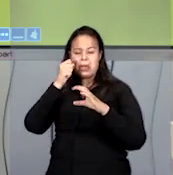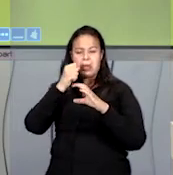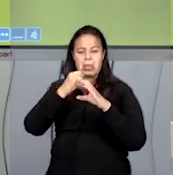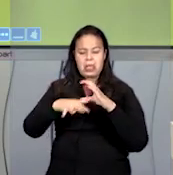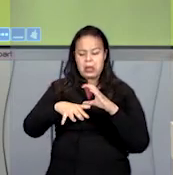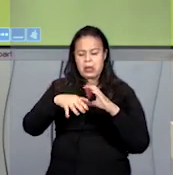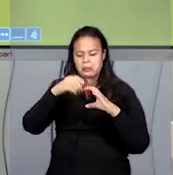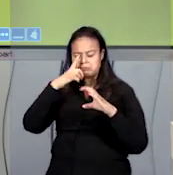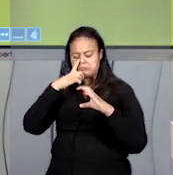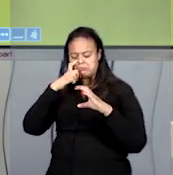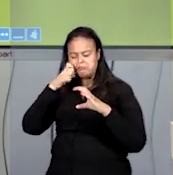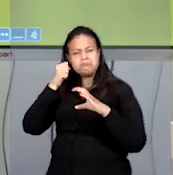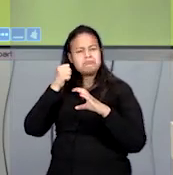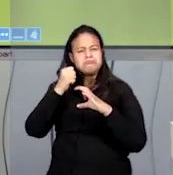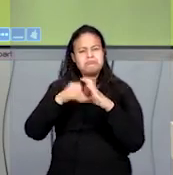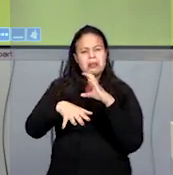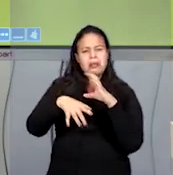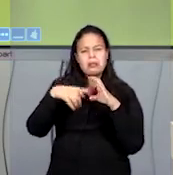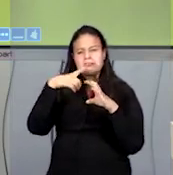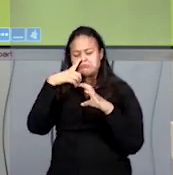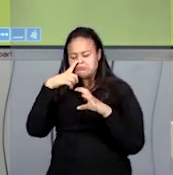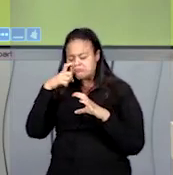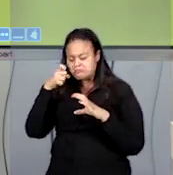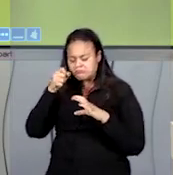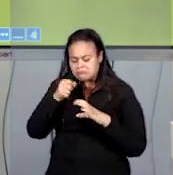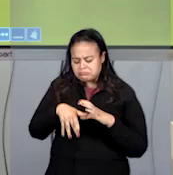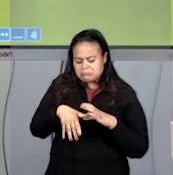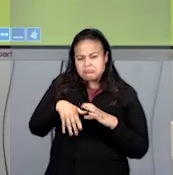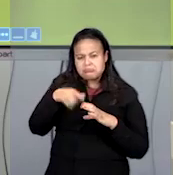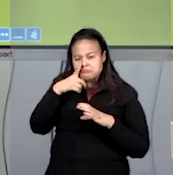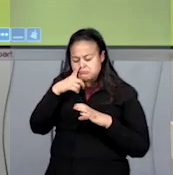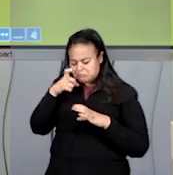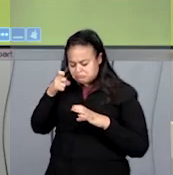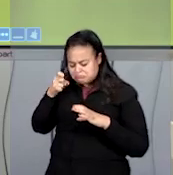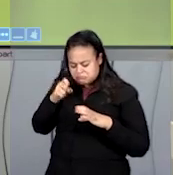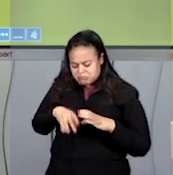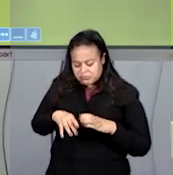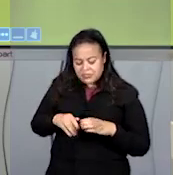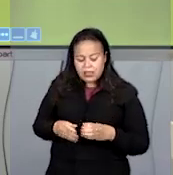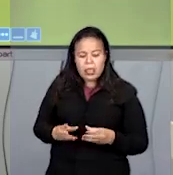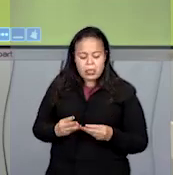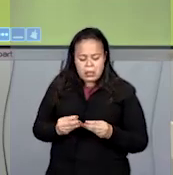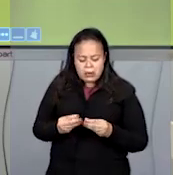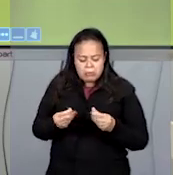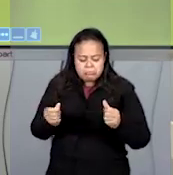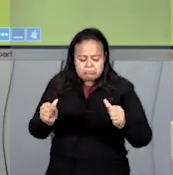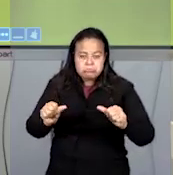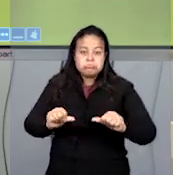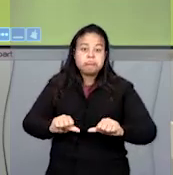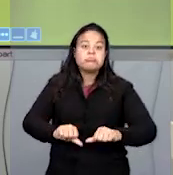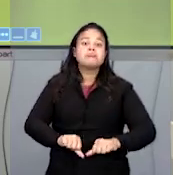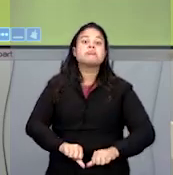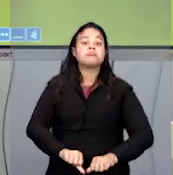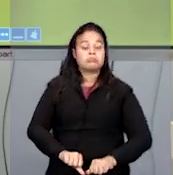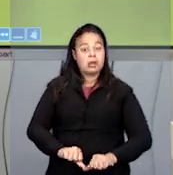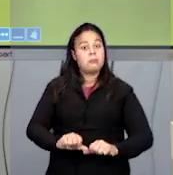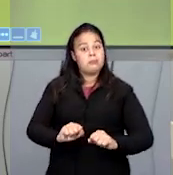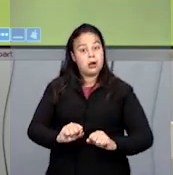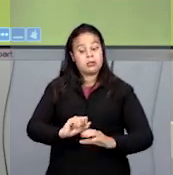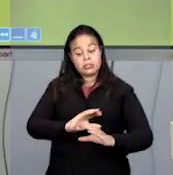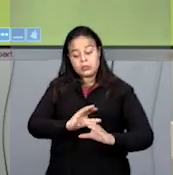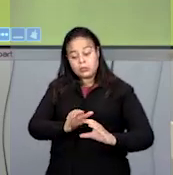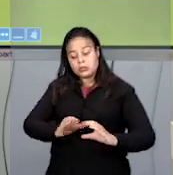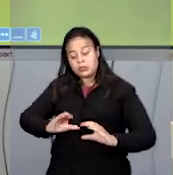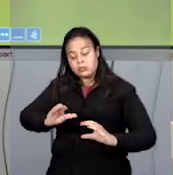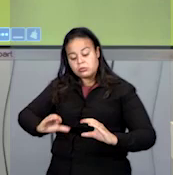esse líquido infiltra no solo, poluindo o solo, podendo até chegar no lençol freático, em